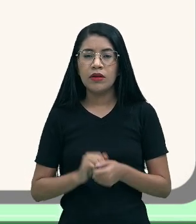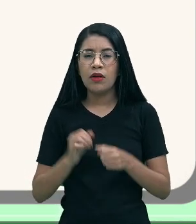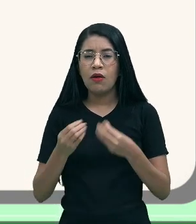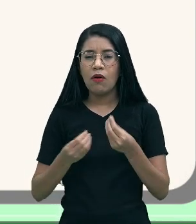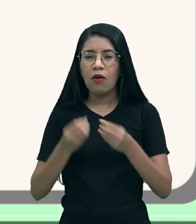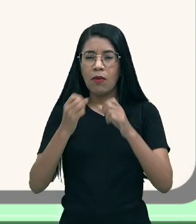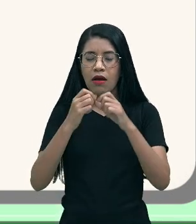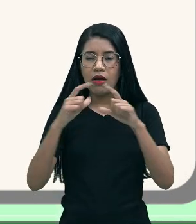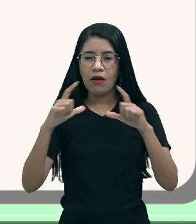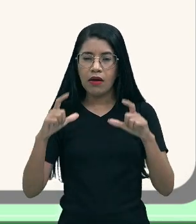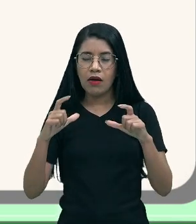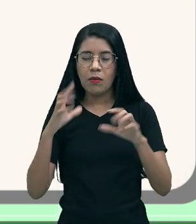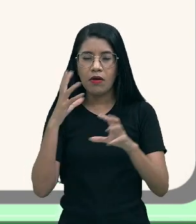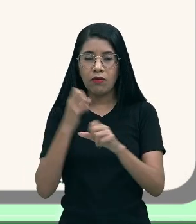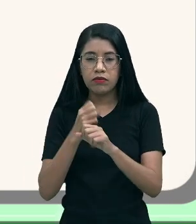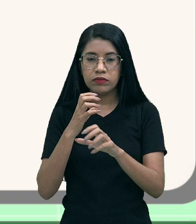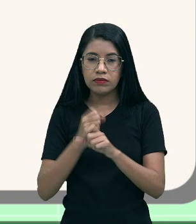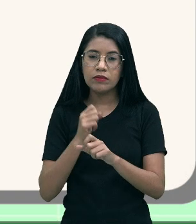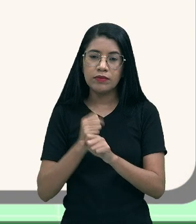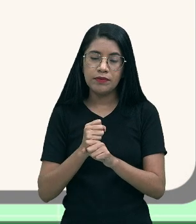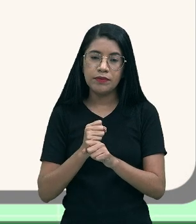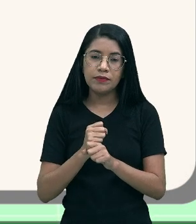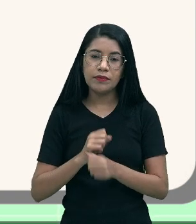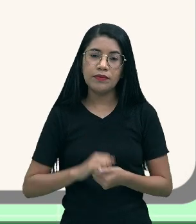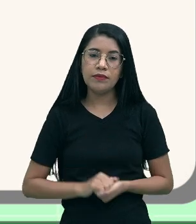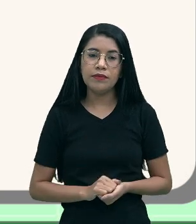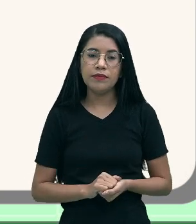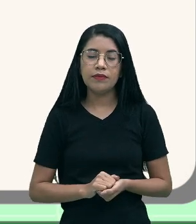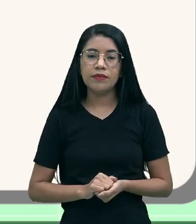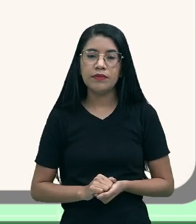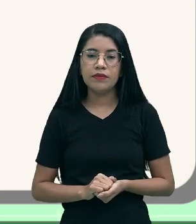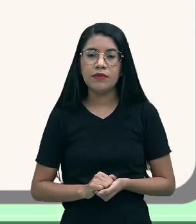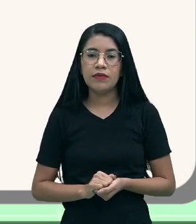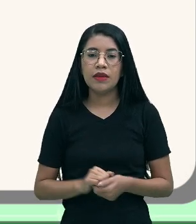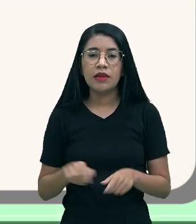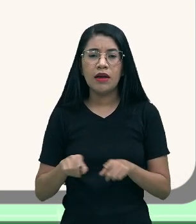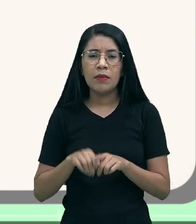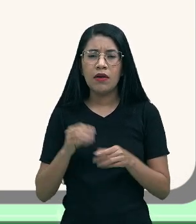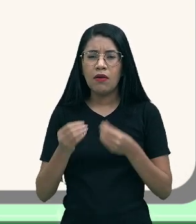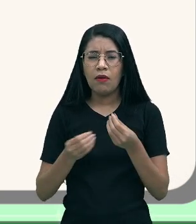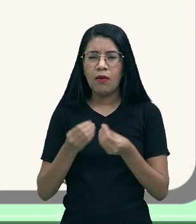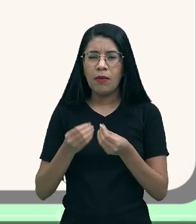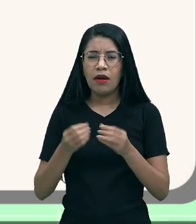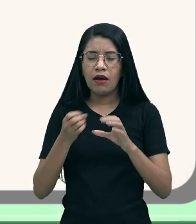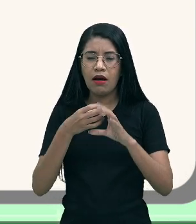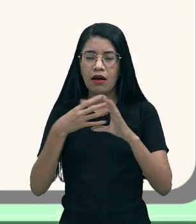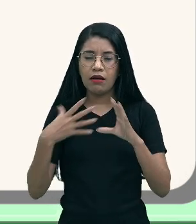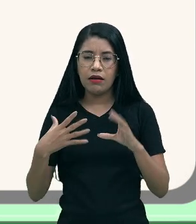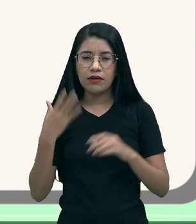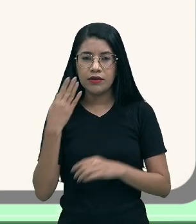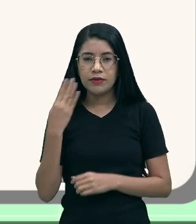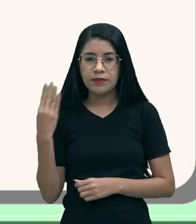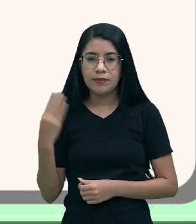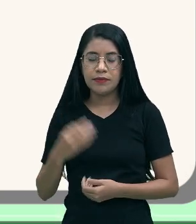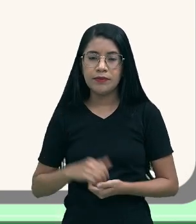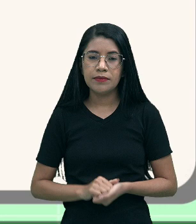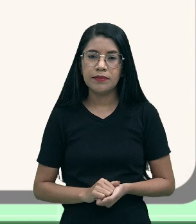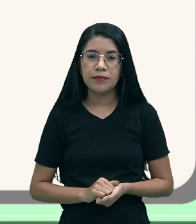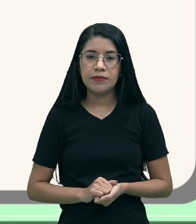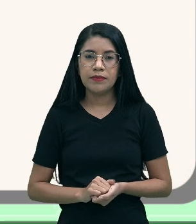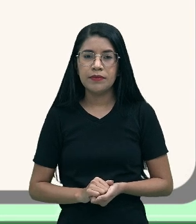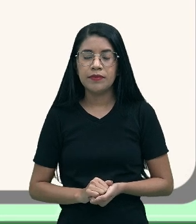calcula a resistência equivalente de um circuito em série e também como é um circuito em série, como é que eles estão ligados. E aí você vê na